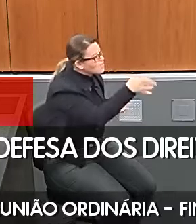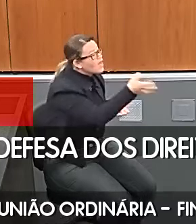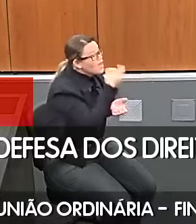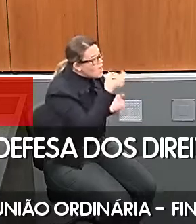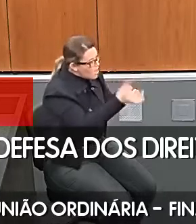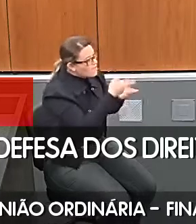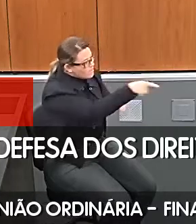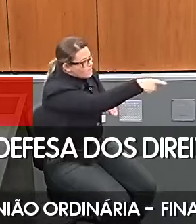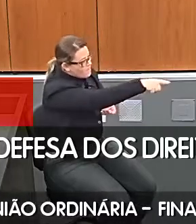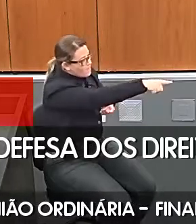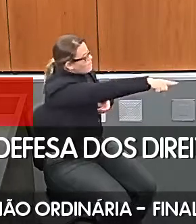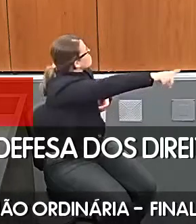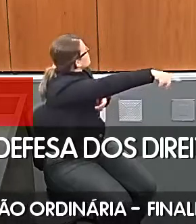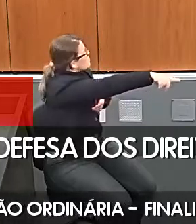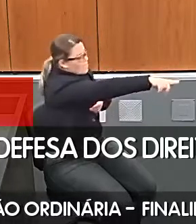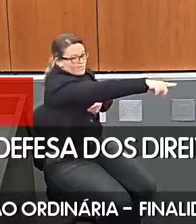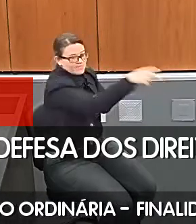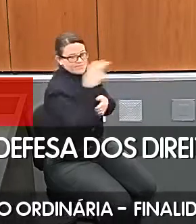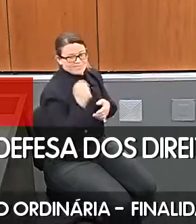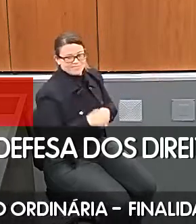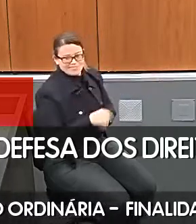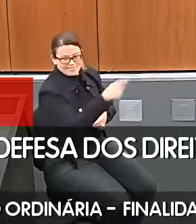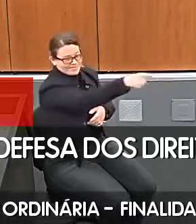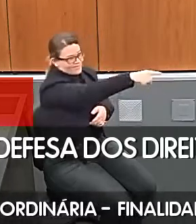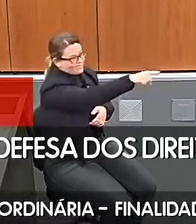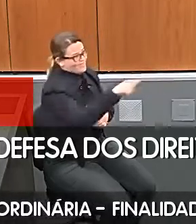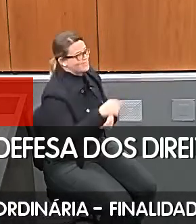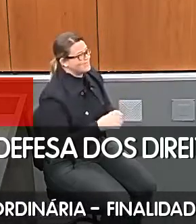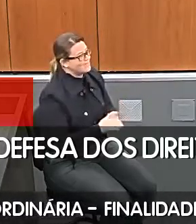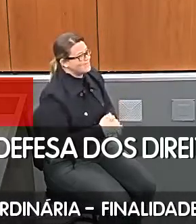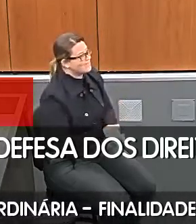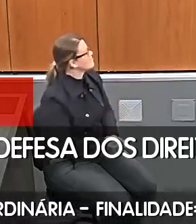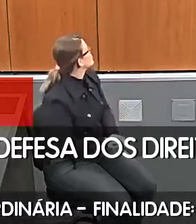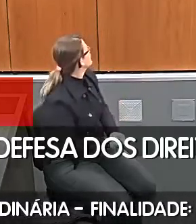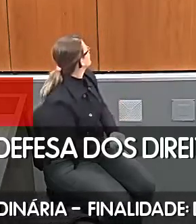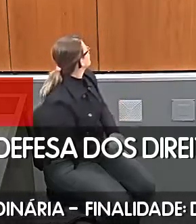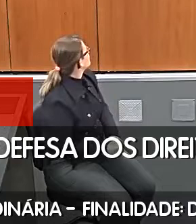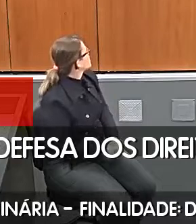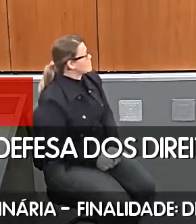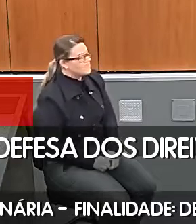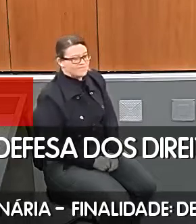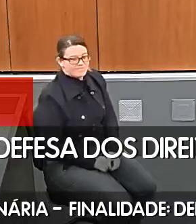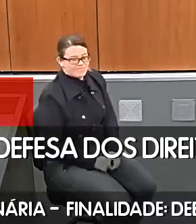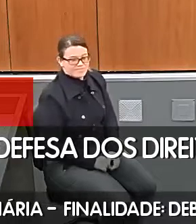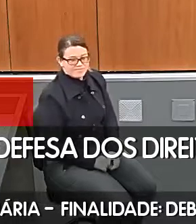Um pouquinho só? Ele vai falar. Fala o nome dele completo para nós.